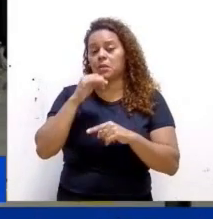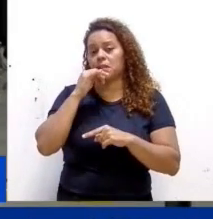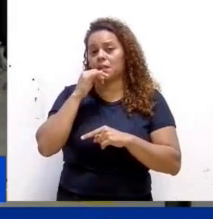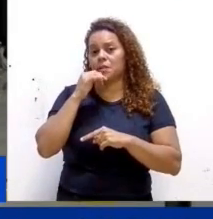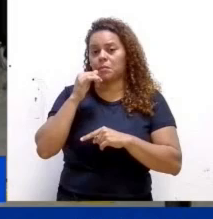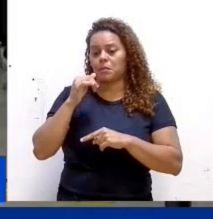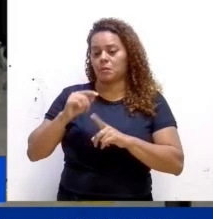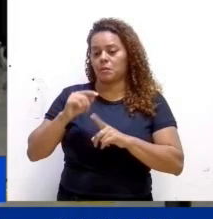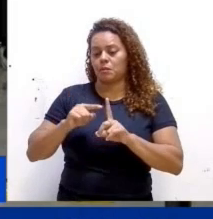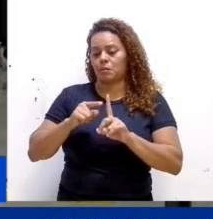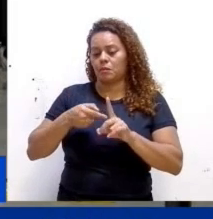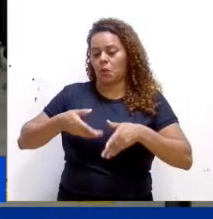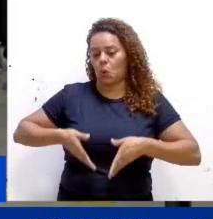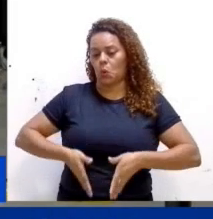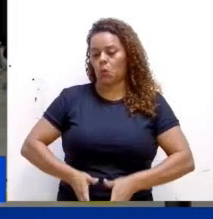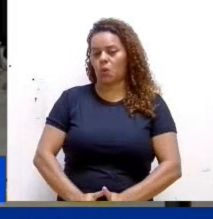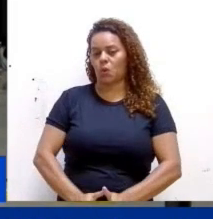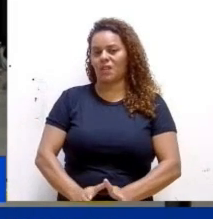alguém.